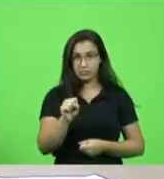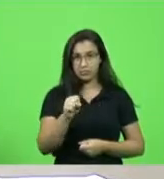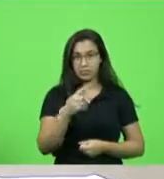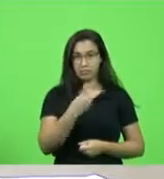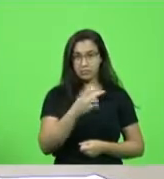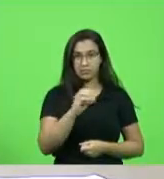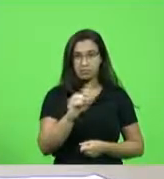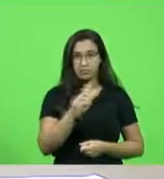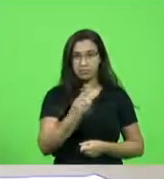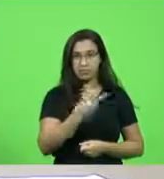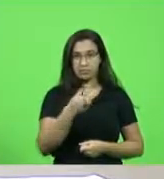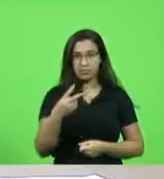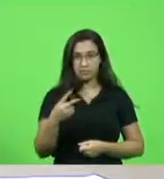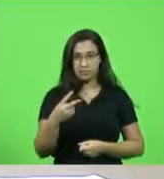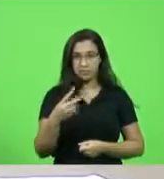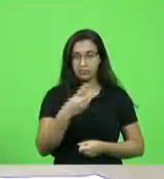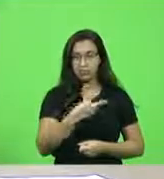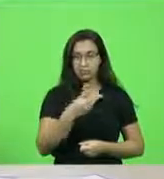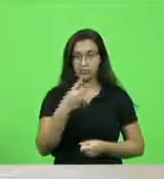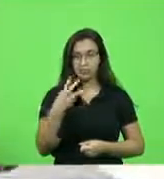18, 20, 22 e 23.